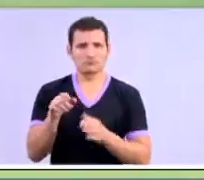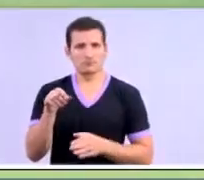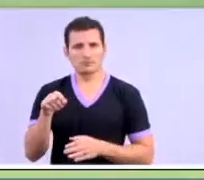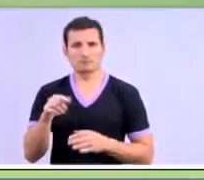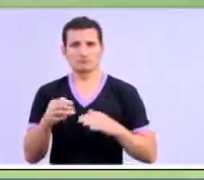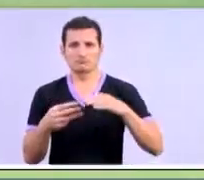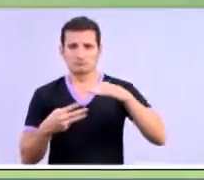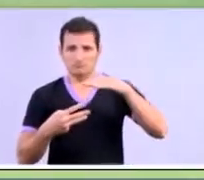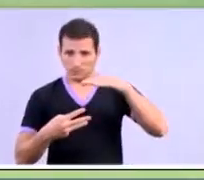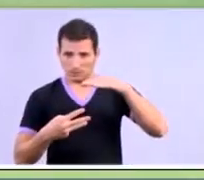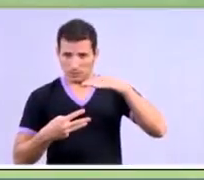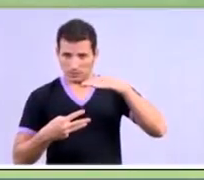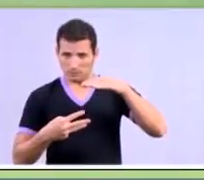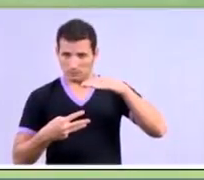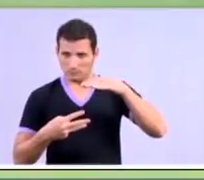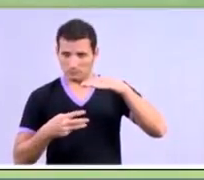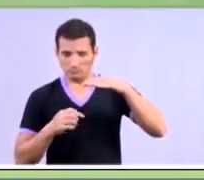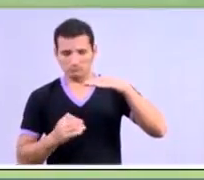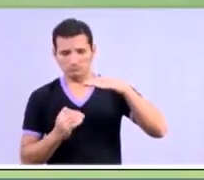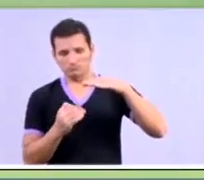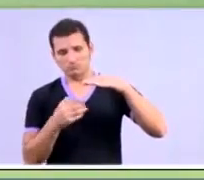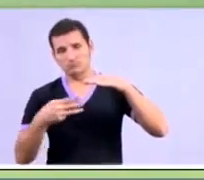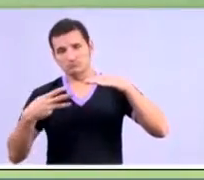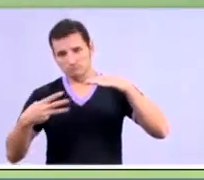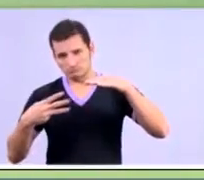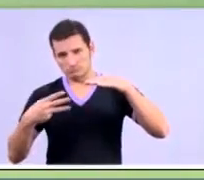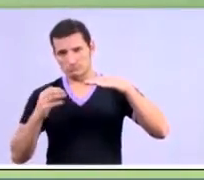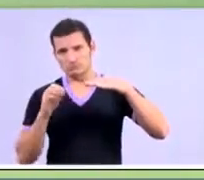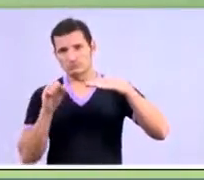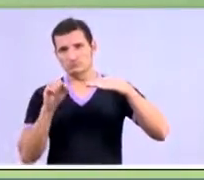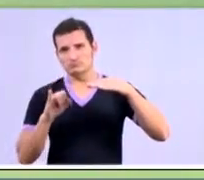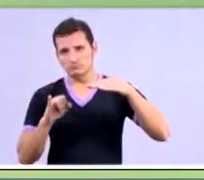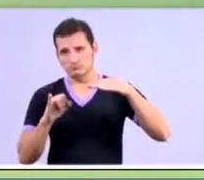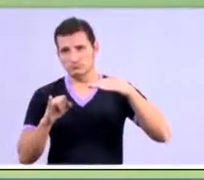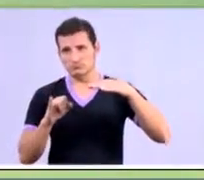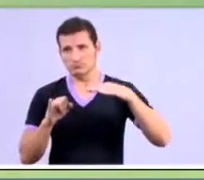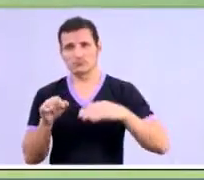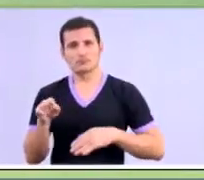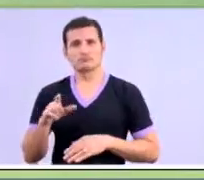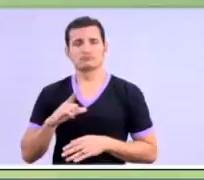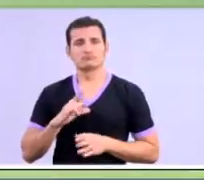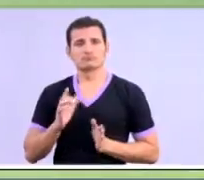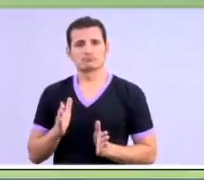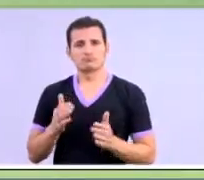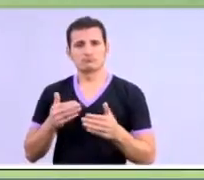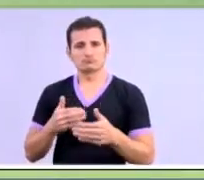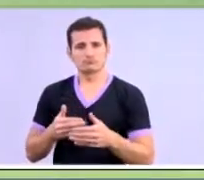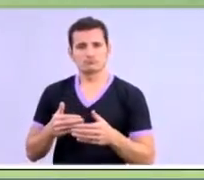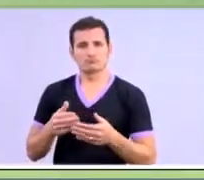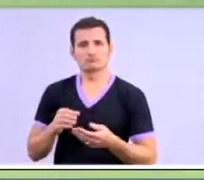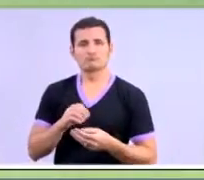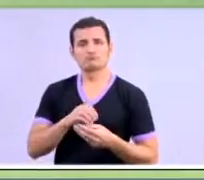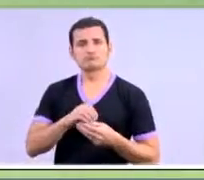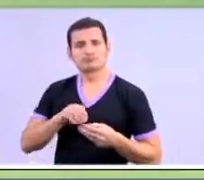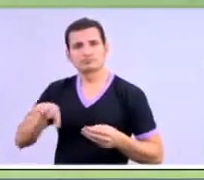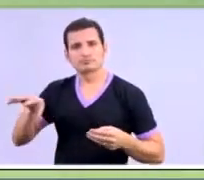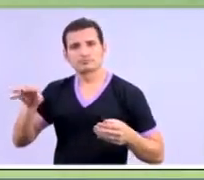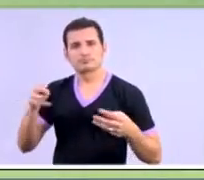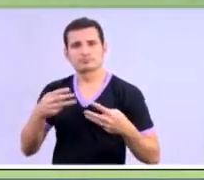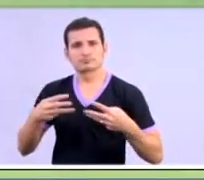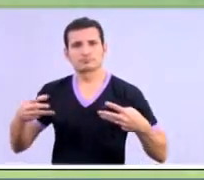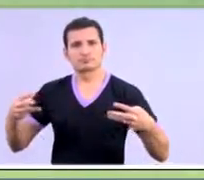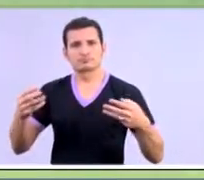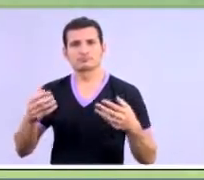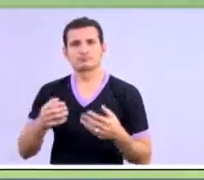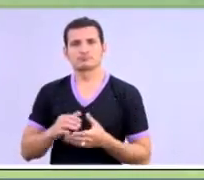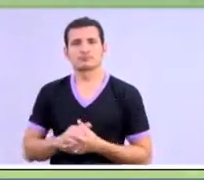camada 3 do modelo OSI e transmite pacotes que possuem em sua estrutura campos com informações referentes ao